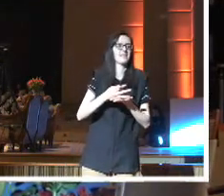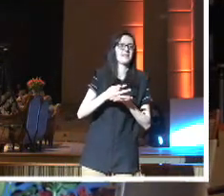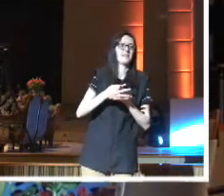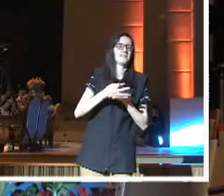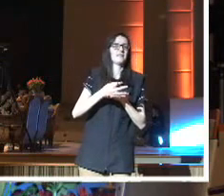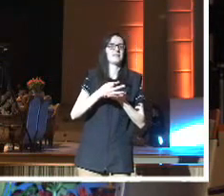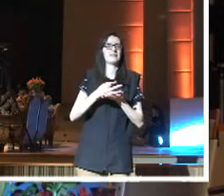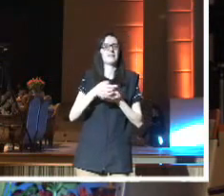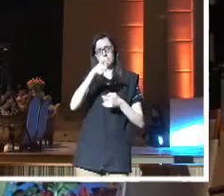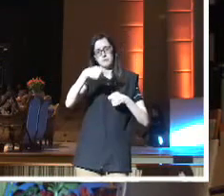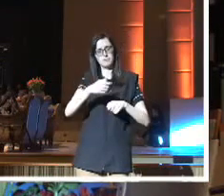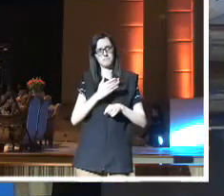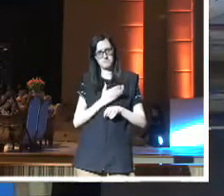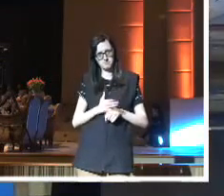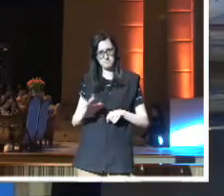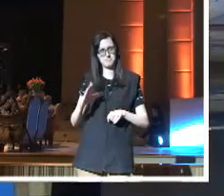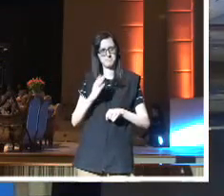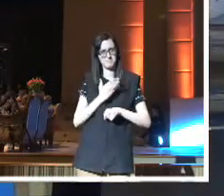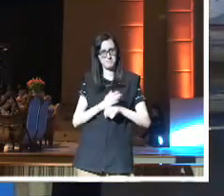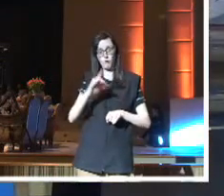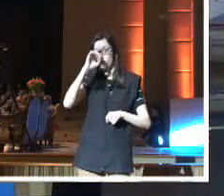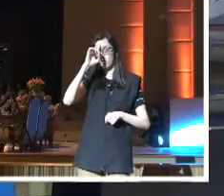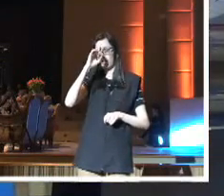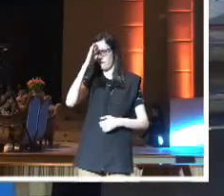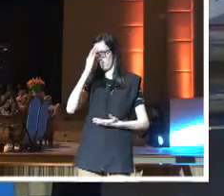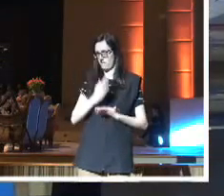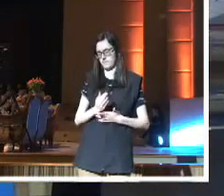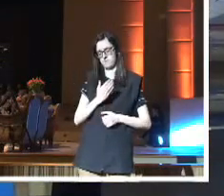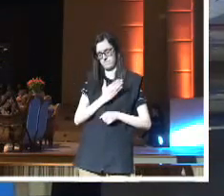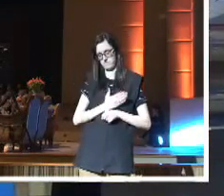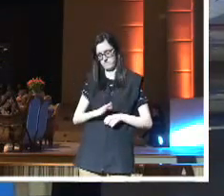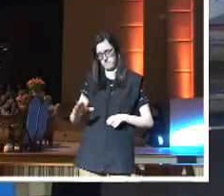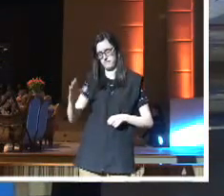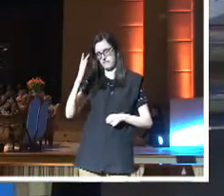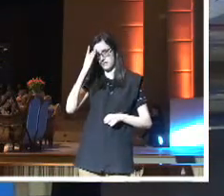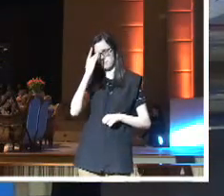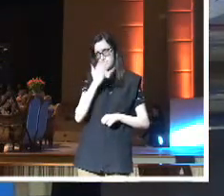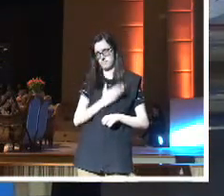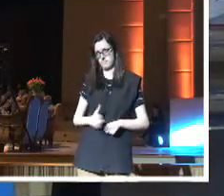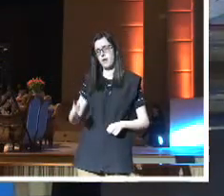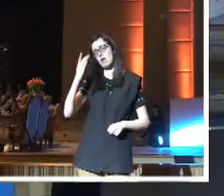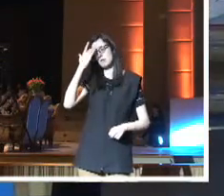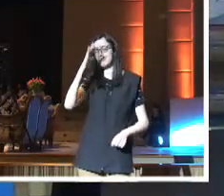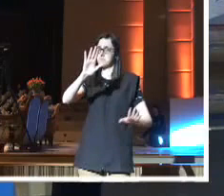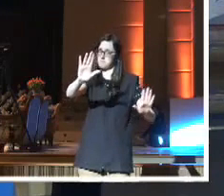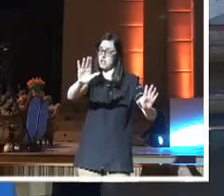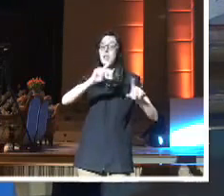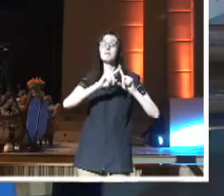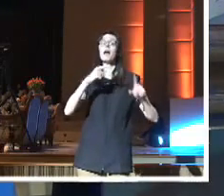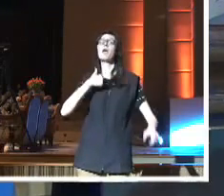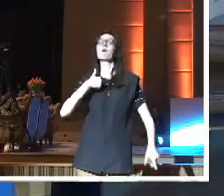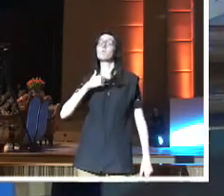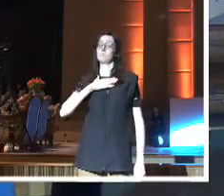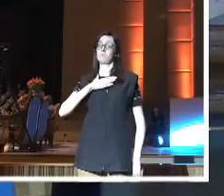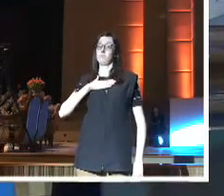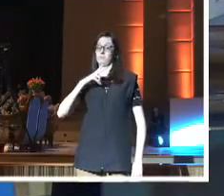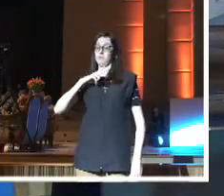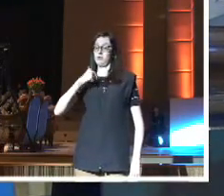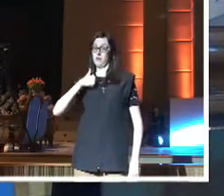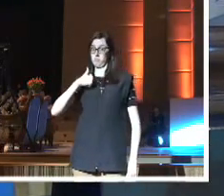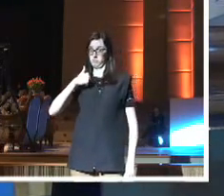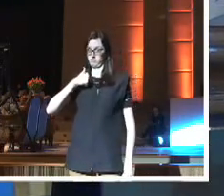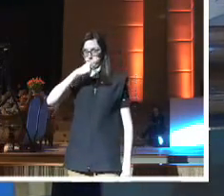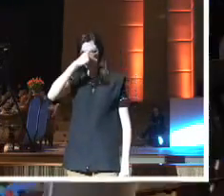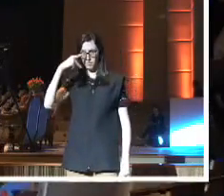ela precisa ser trabalhada no nosso coração todo dia. Eu não sei você, mas eu vou falar de mim, tá?